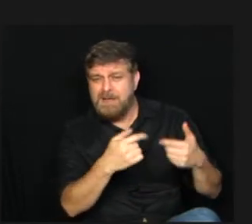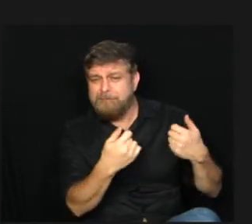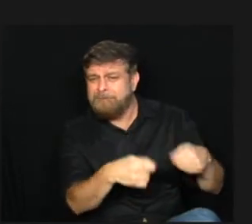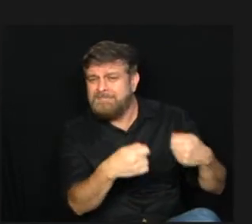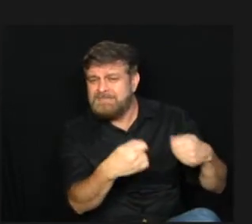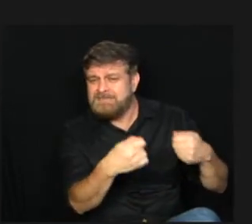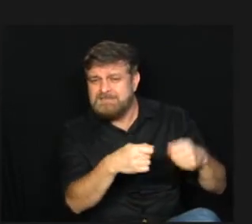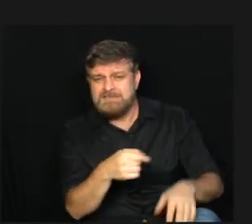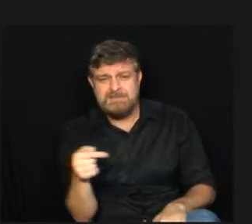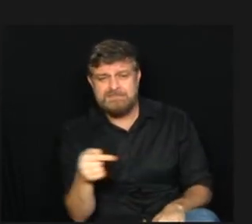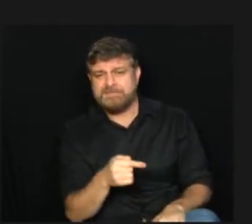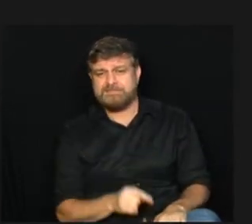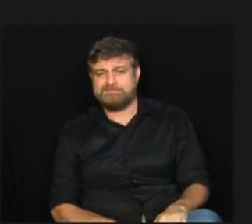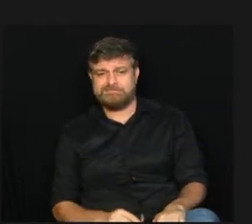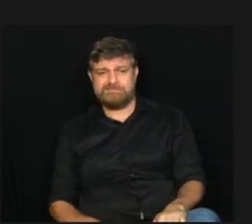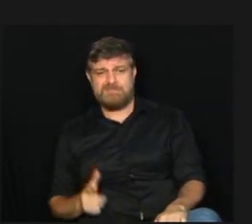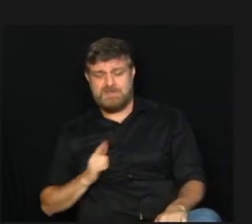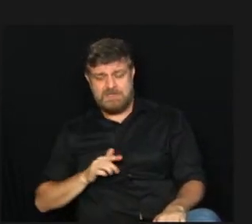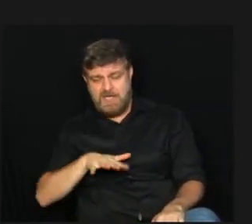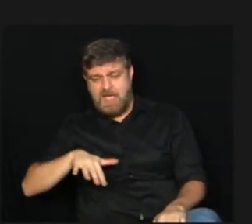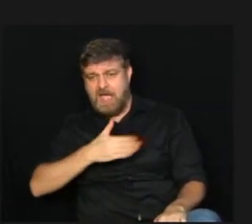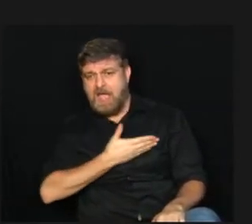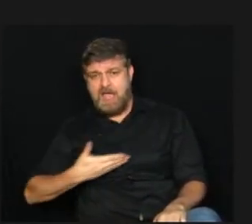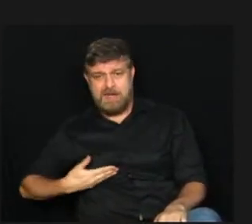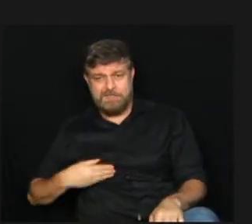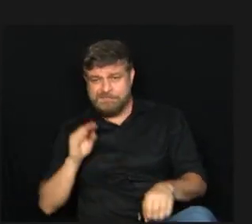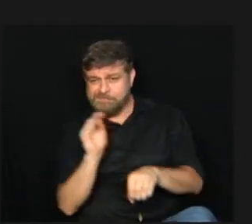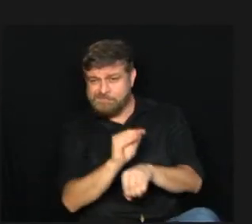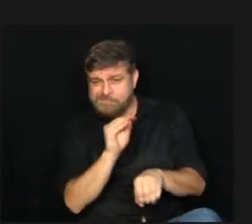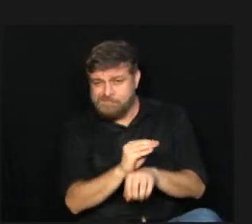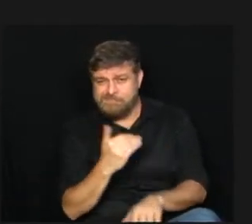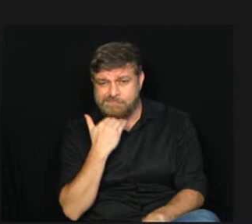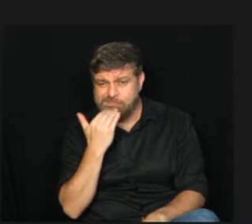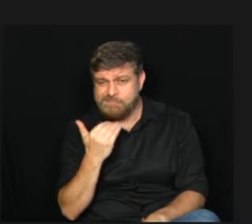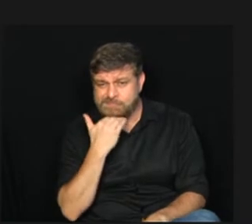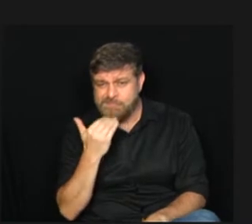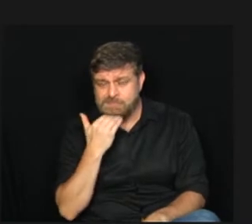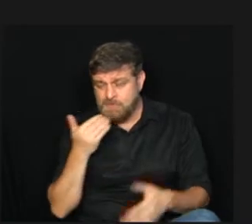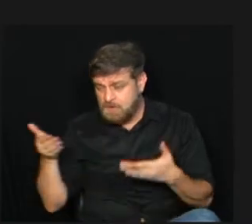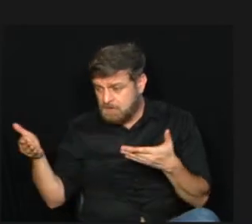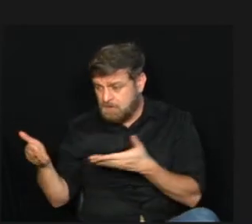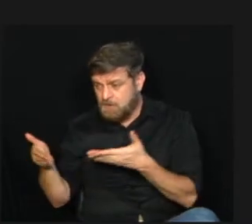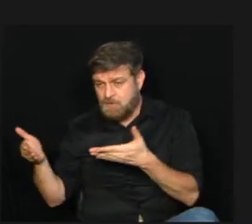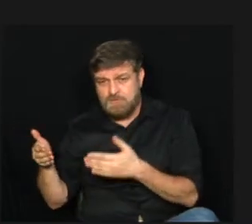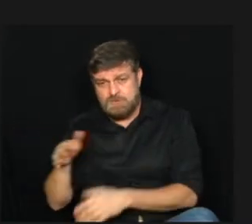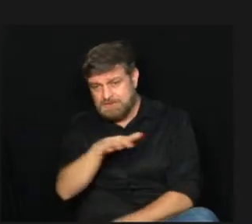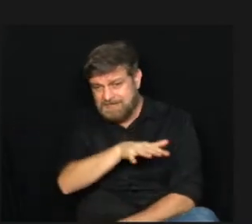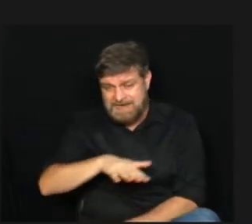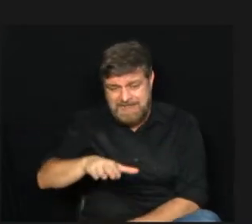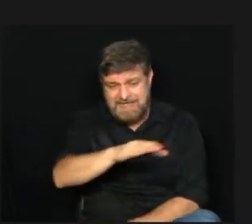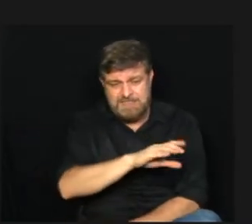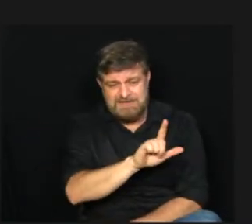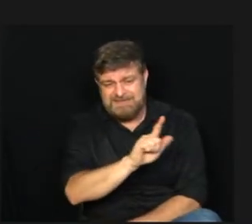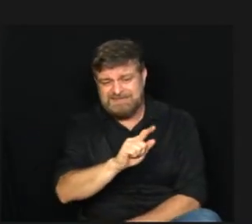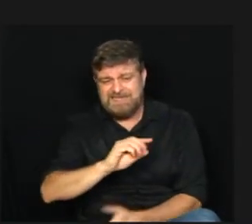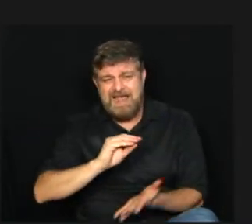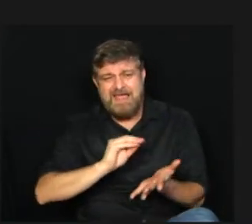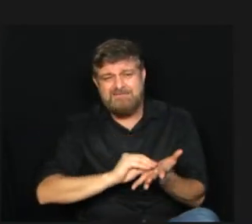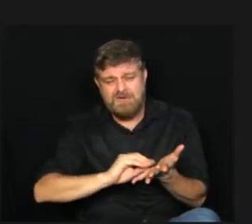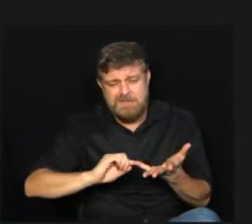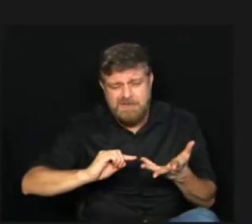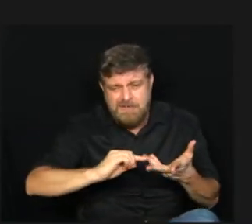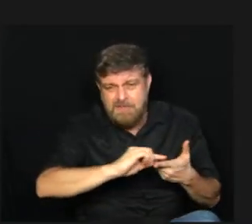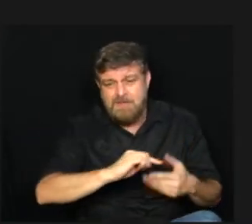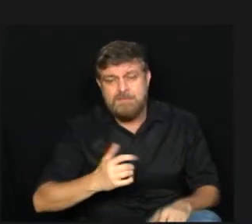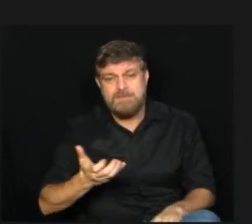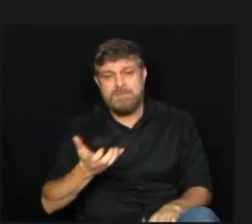que não é atendida pelos serviços públicos instaurados atualmente na região. E agradecer o